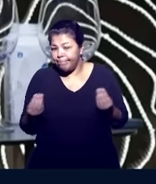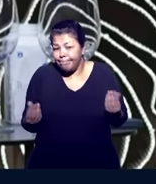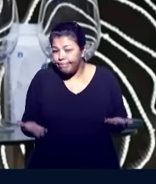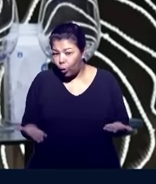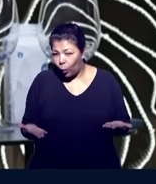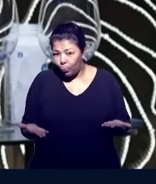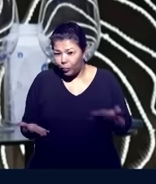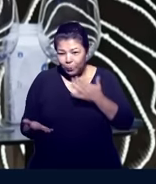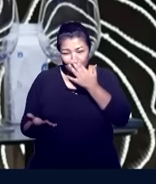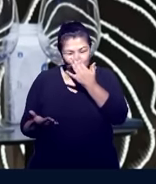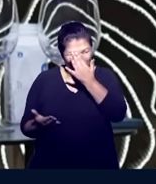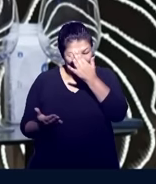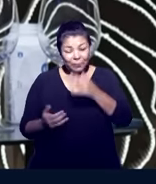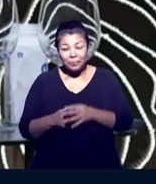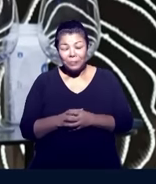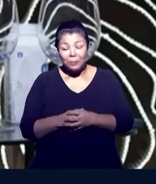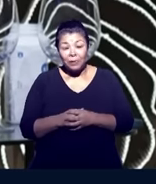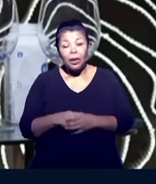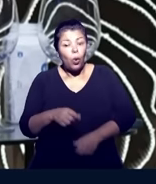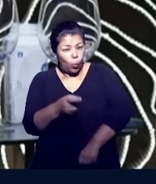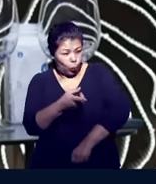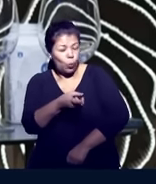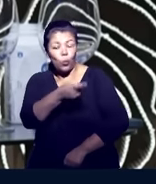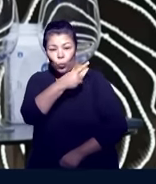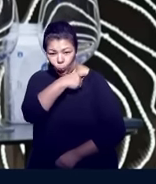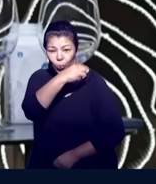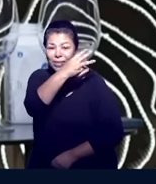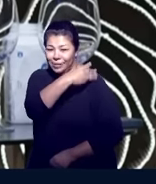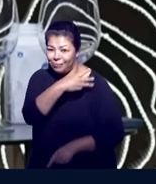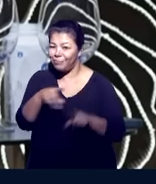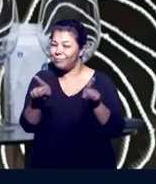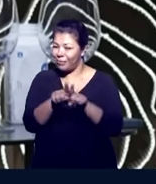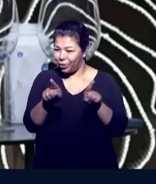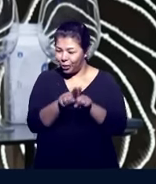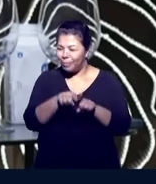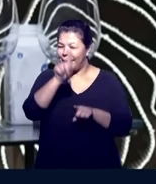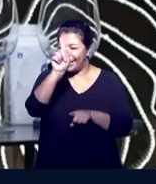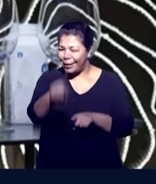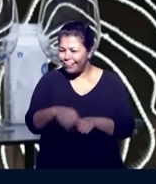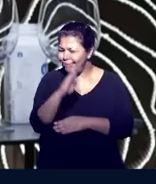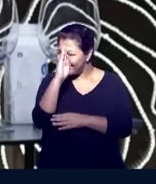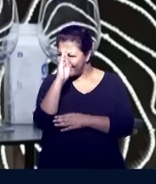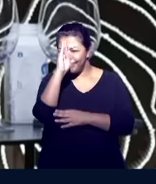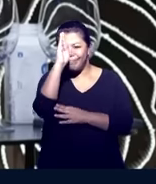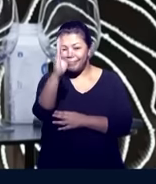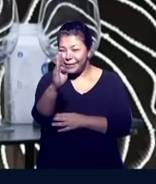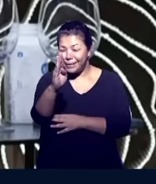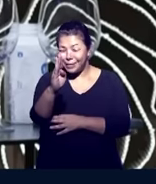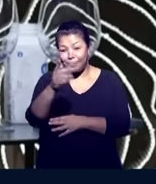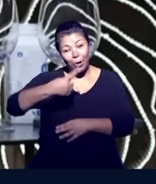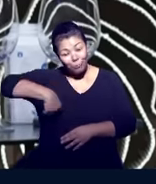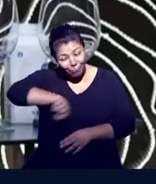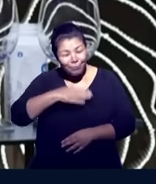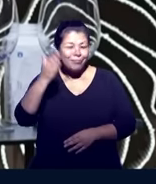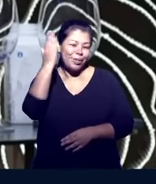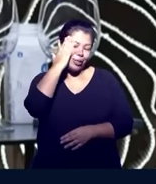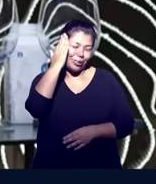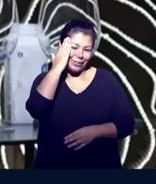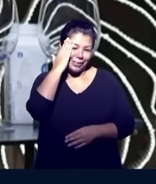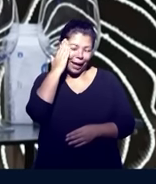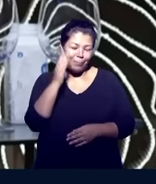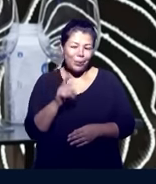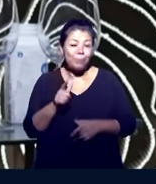médio o ensino médio é a chave do que a gente chama da qualidade da educação é a chave